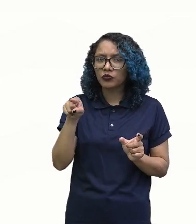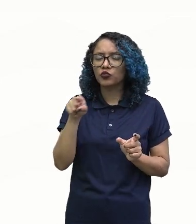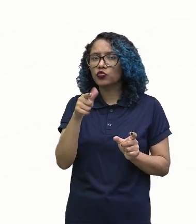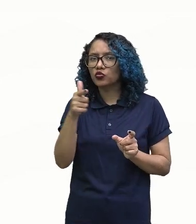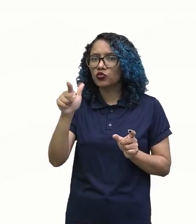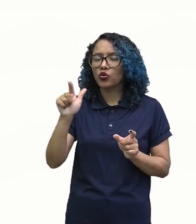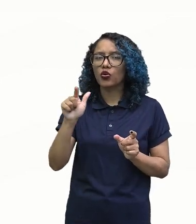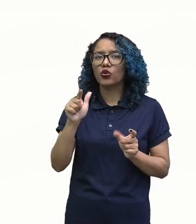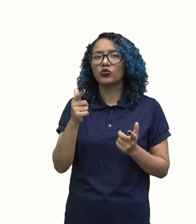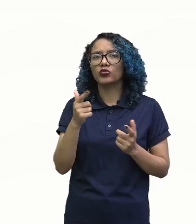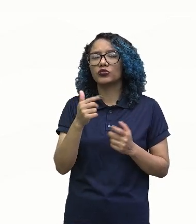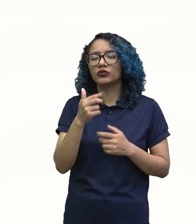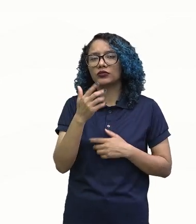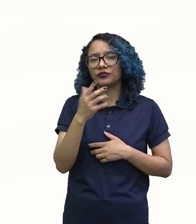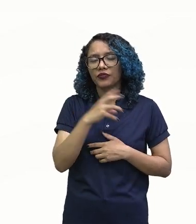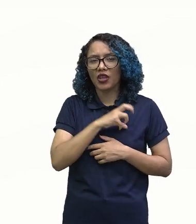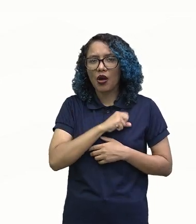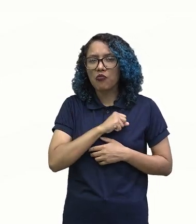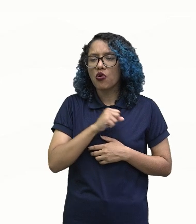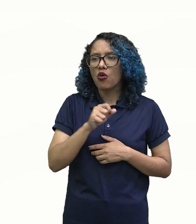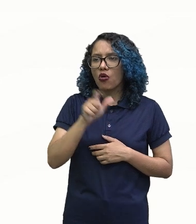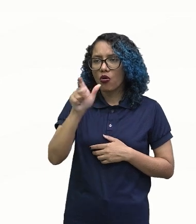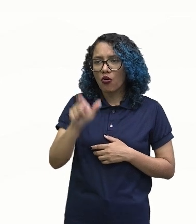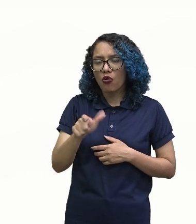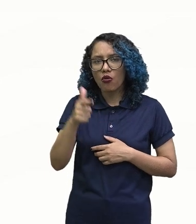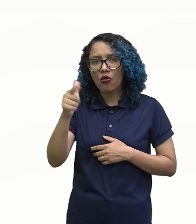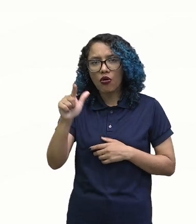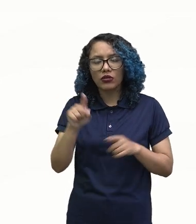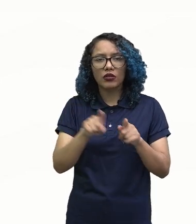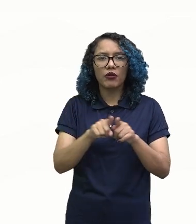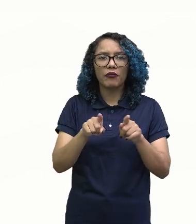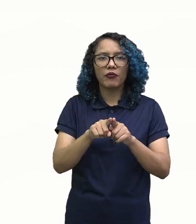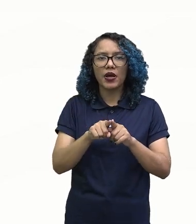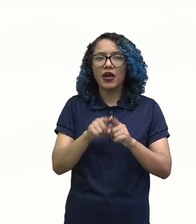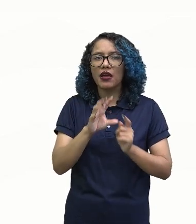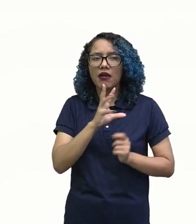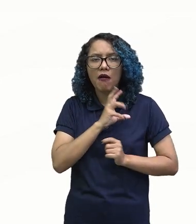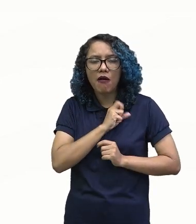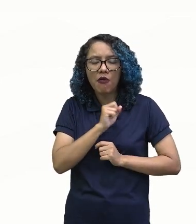amor ao próximo, o amor às crianças, o amor